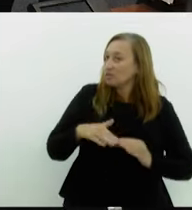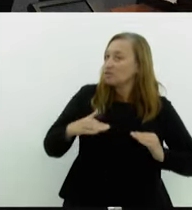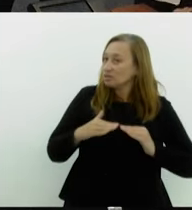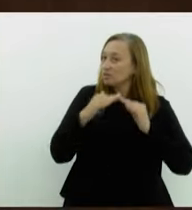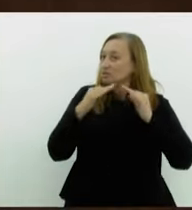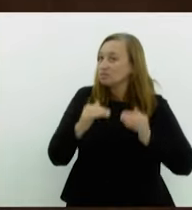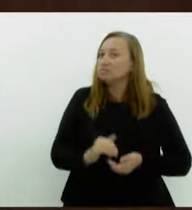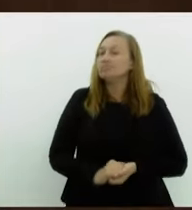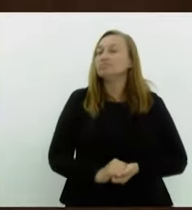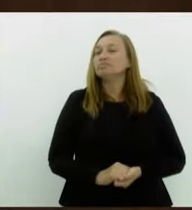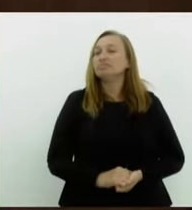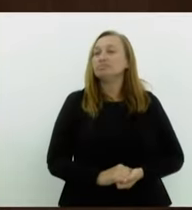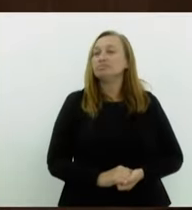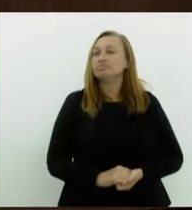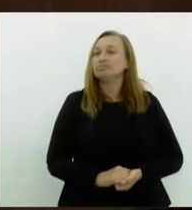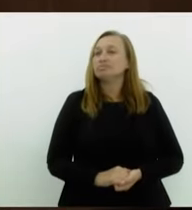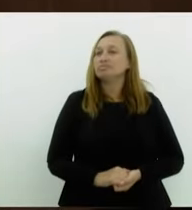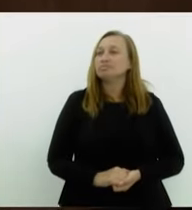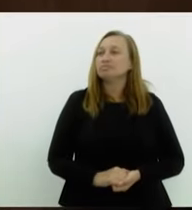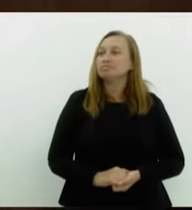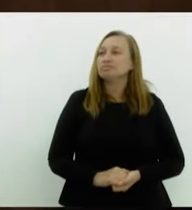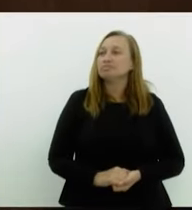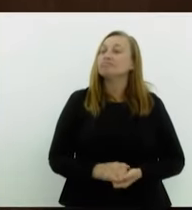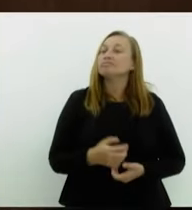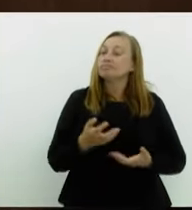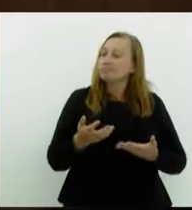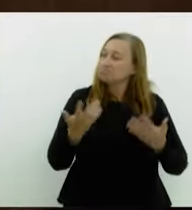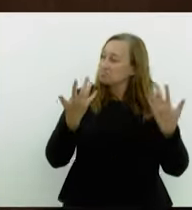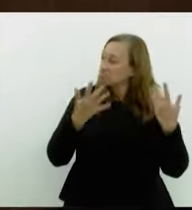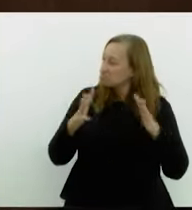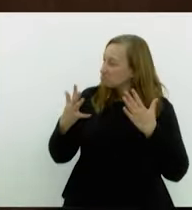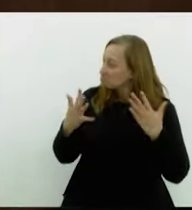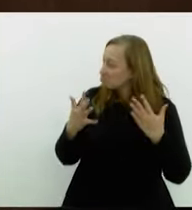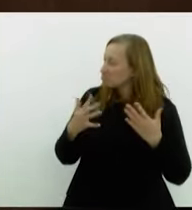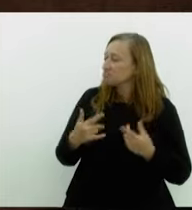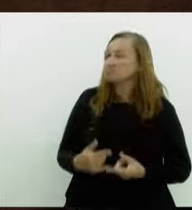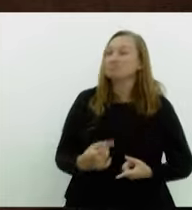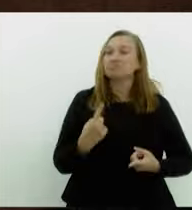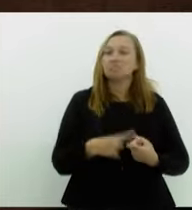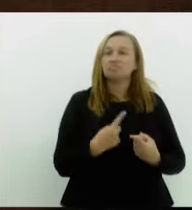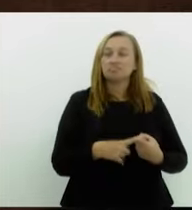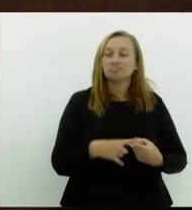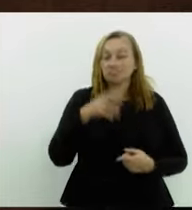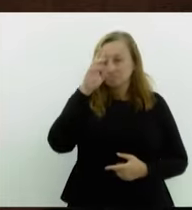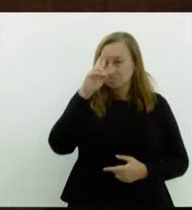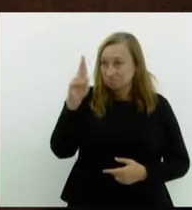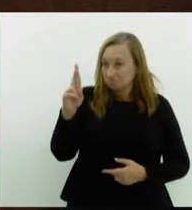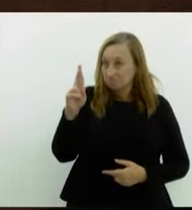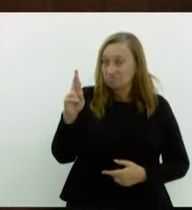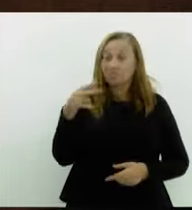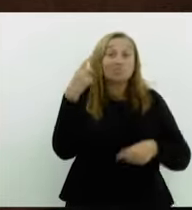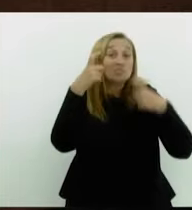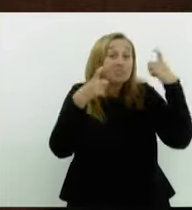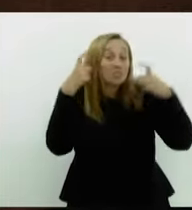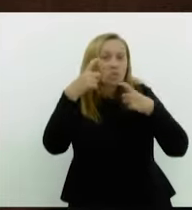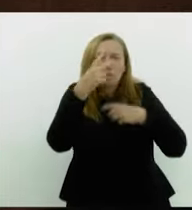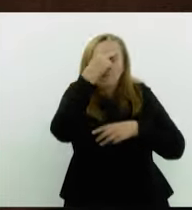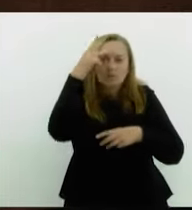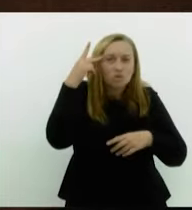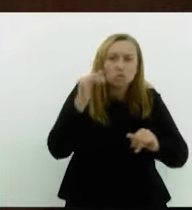favorável ao projeto e quero enaltecer, porque Vossa Excelência se preocupa com as